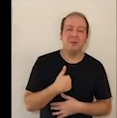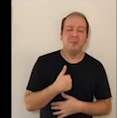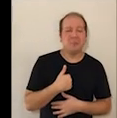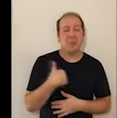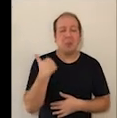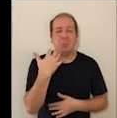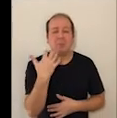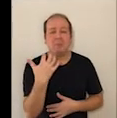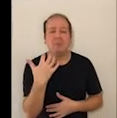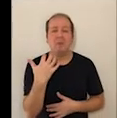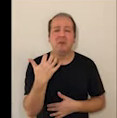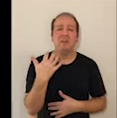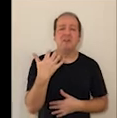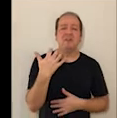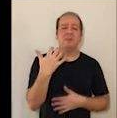Eu pretendo